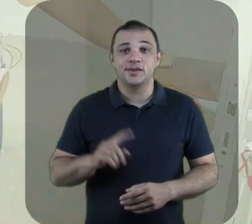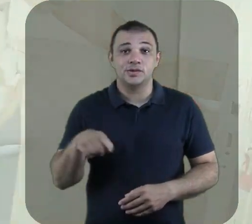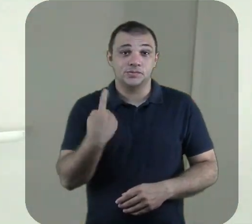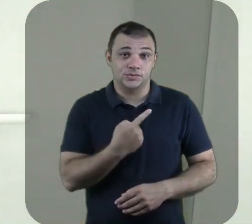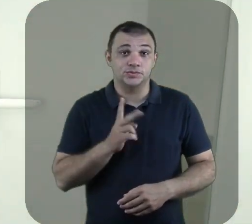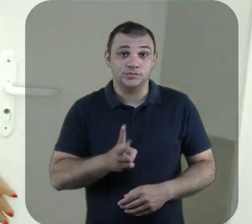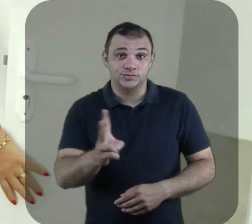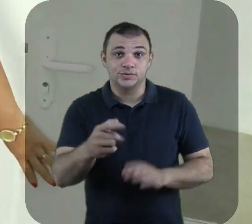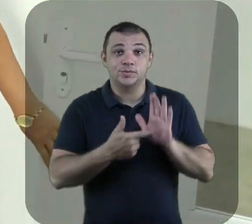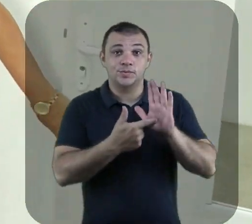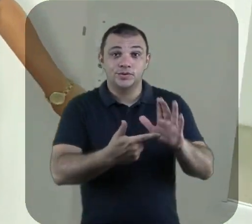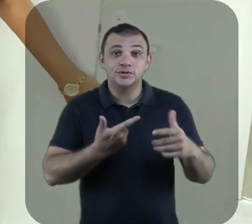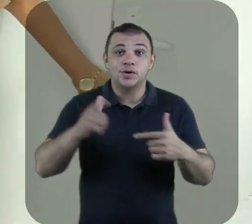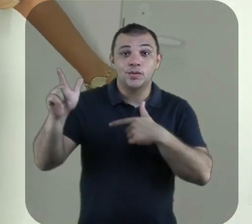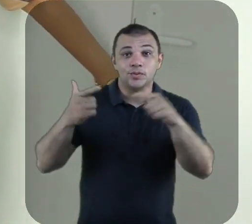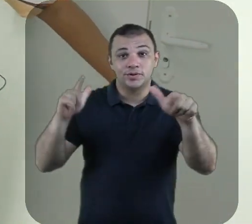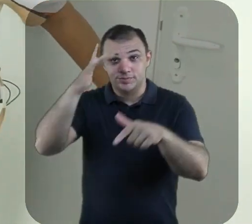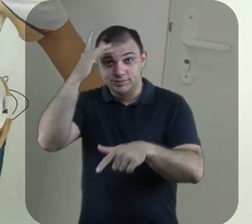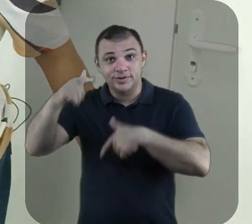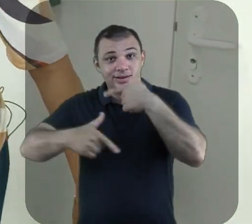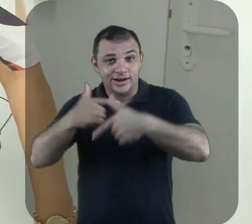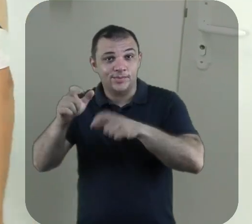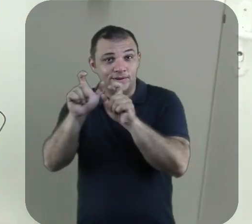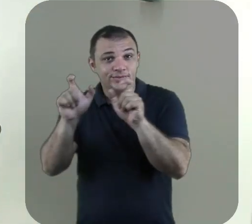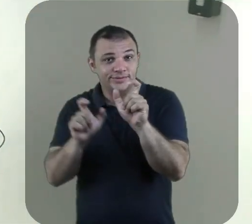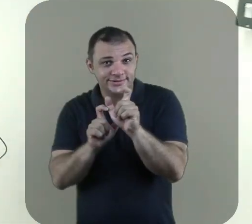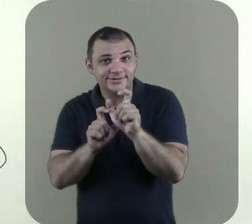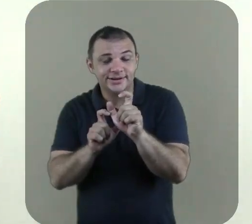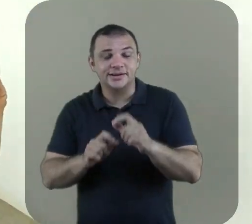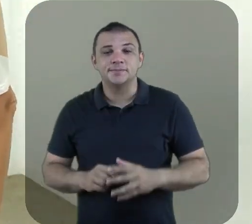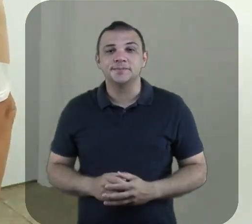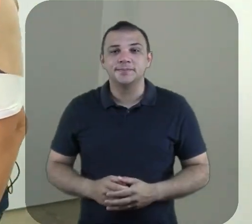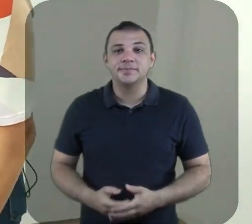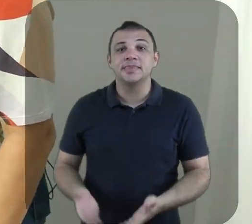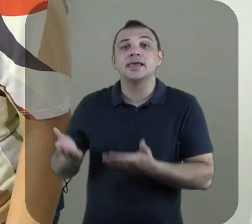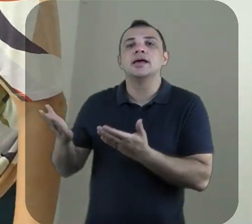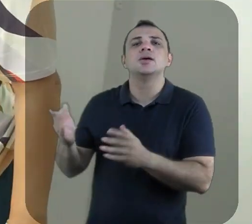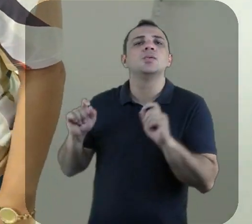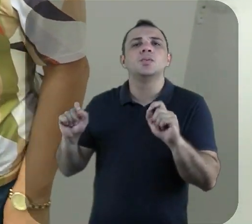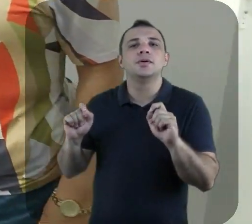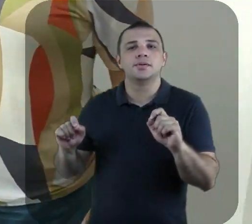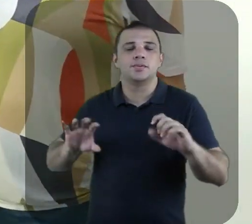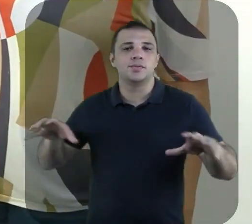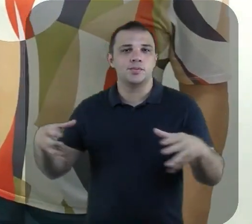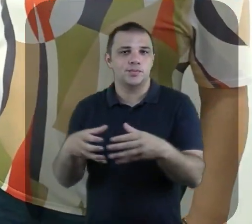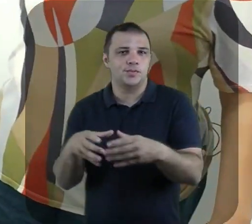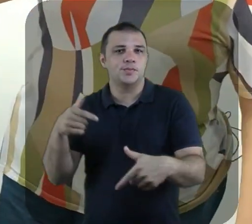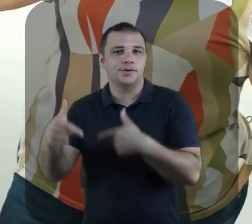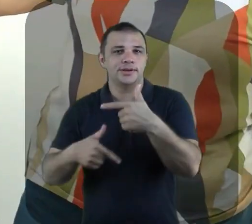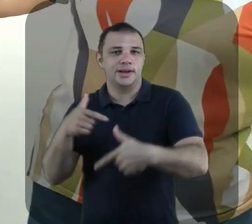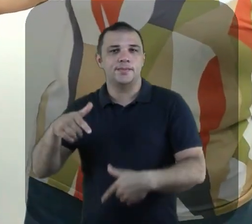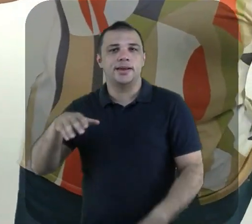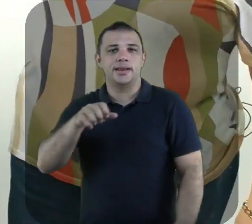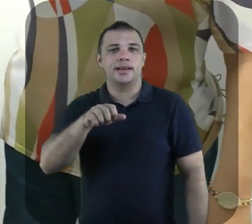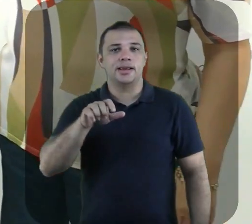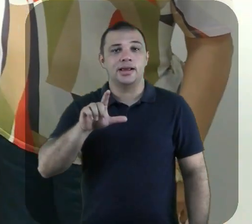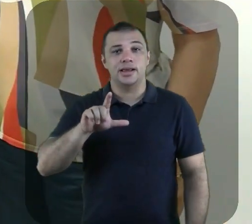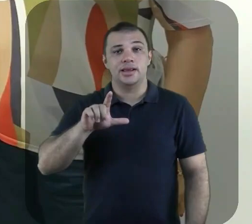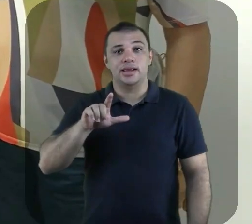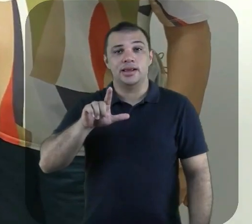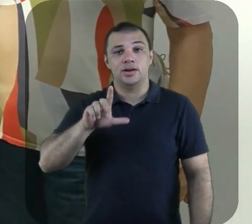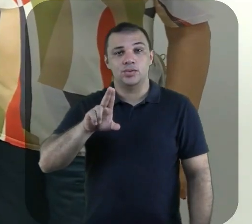Pessoal, continuamos com a nossa jornada. Estamos aqui para apresentar a vocês a nossa